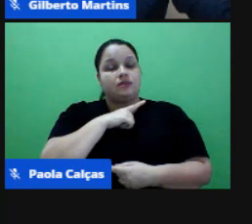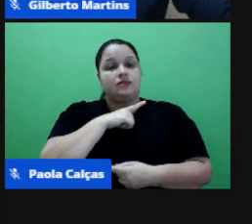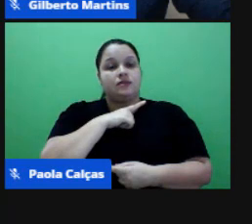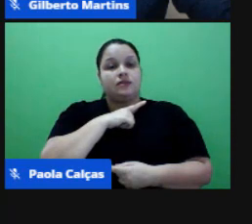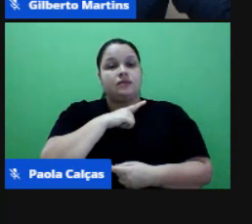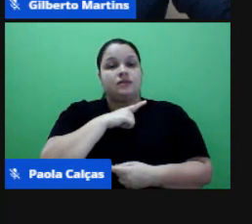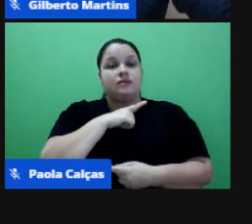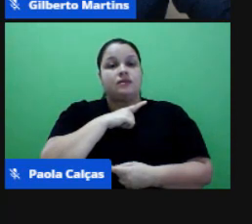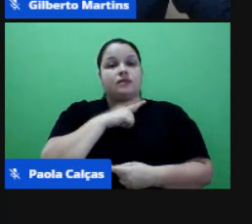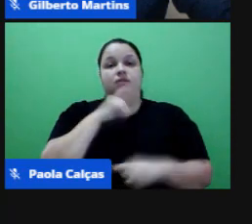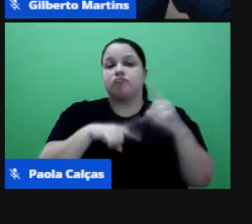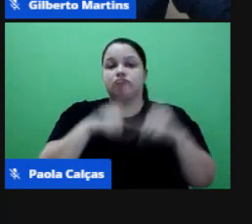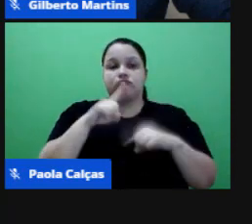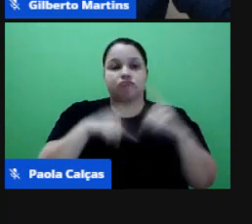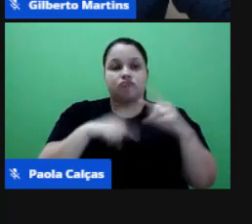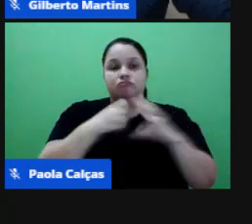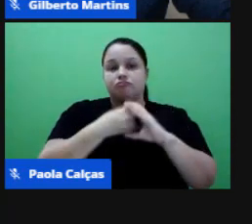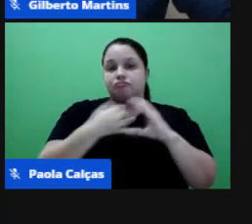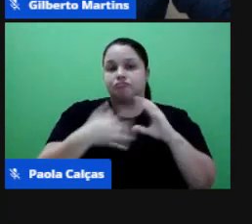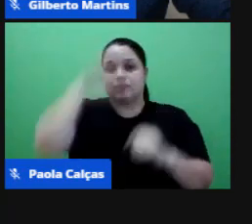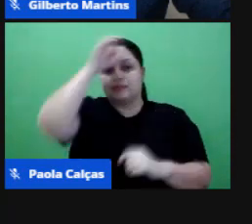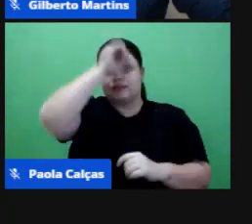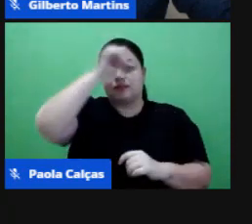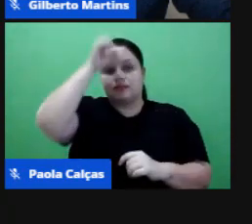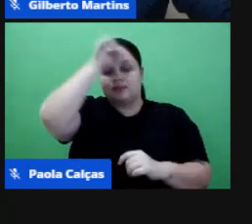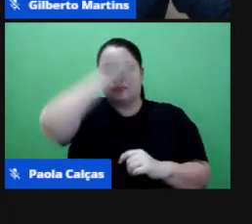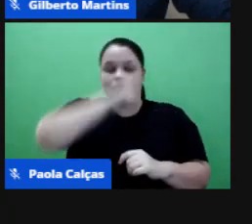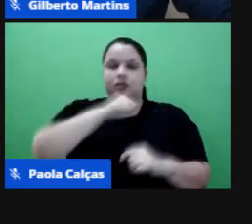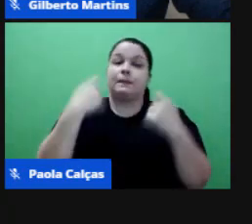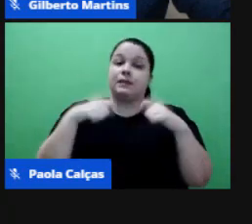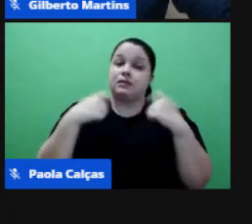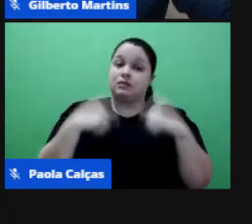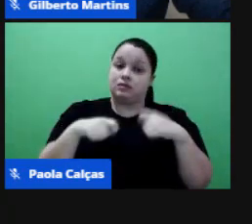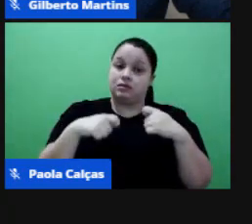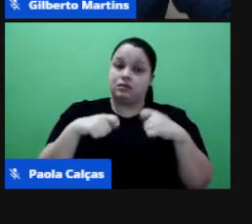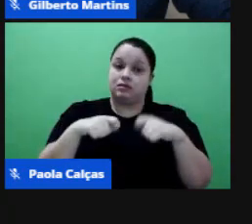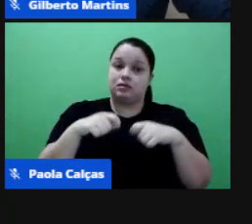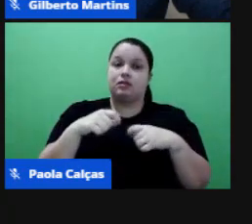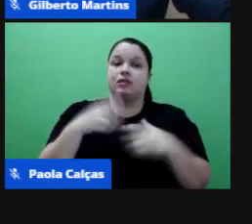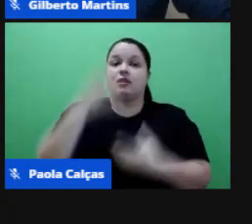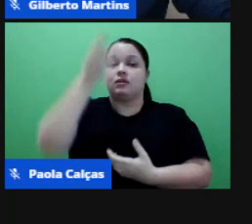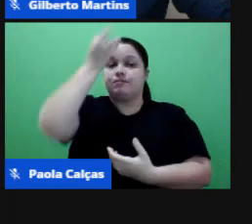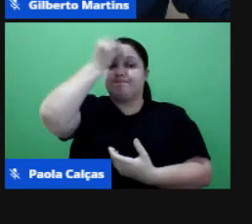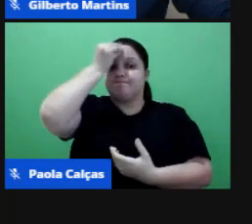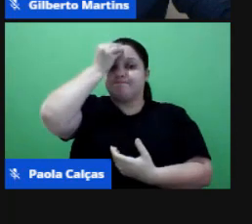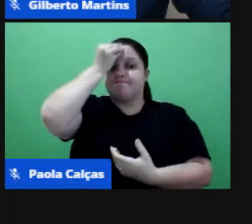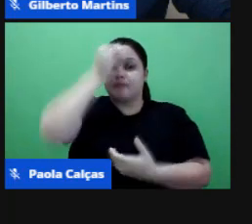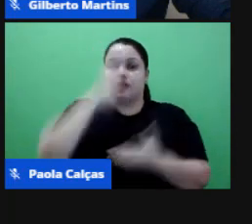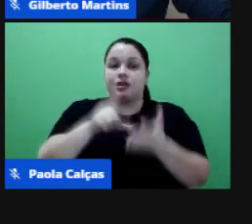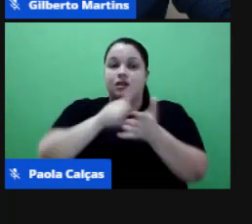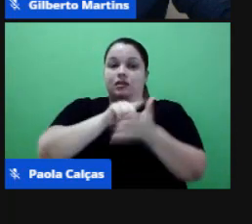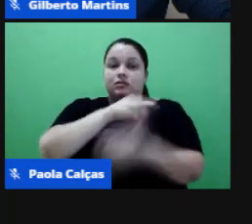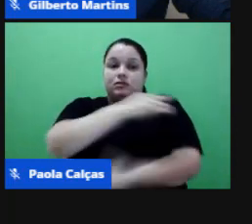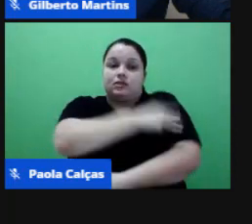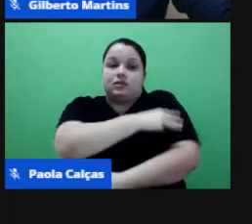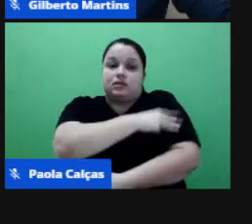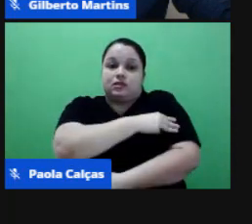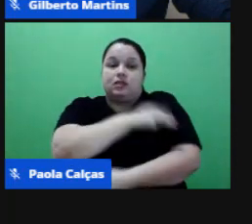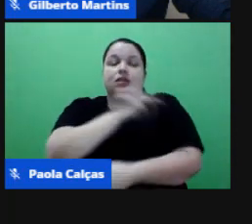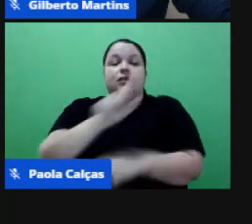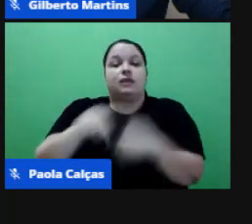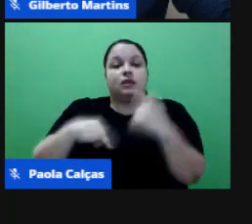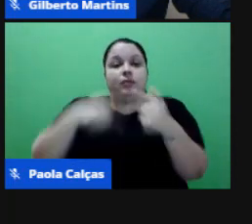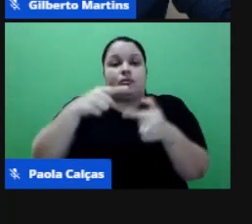conhecimentos prévios em que o aluno precisa ter consolidado no terceiro ano para dar continuidade